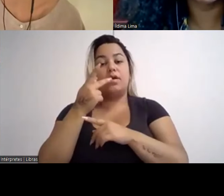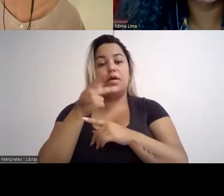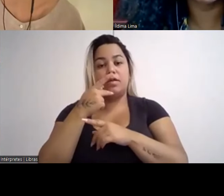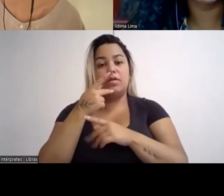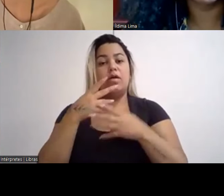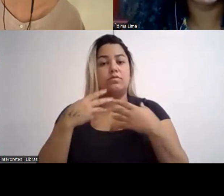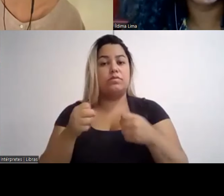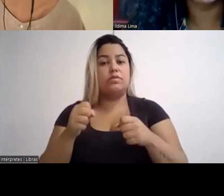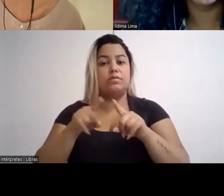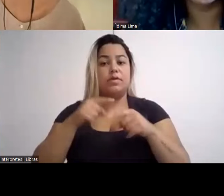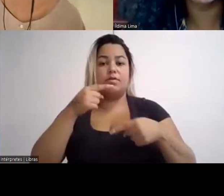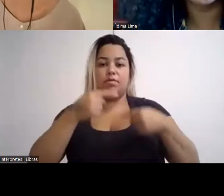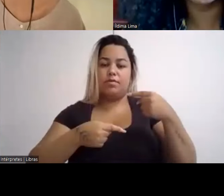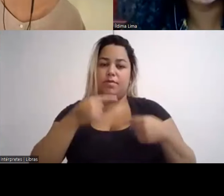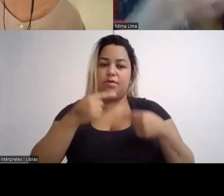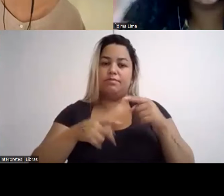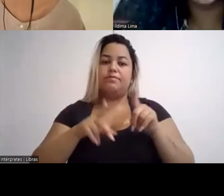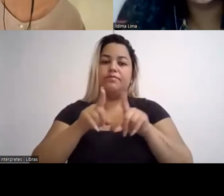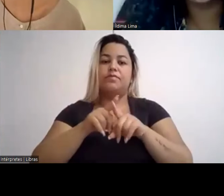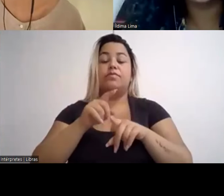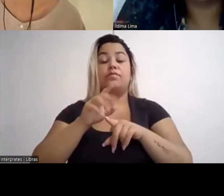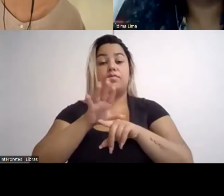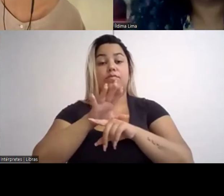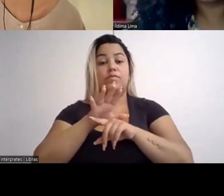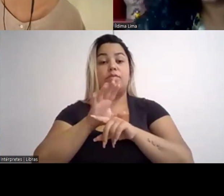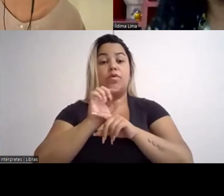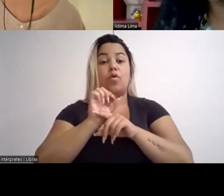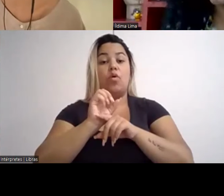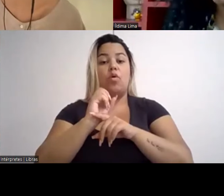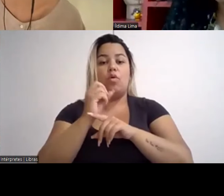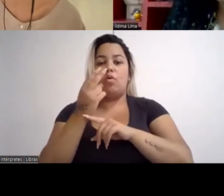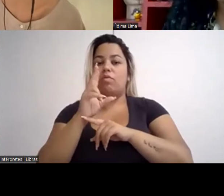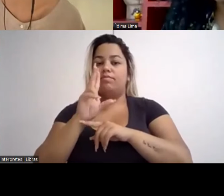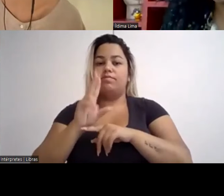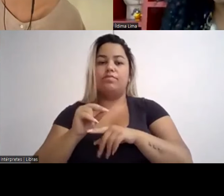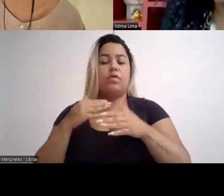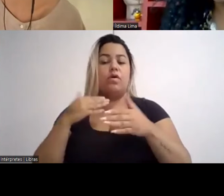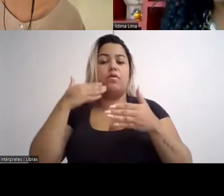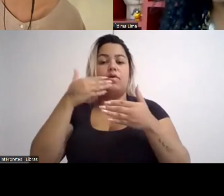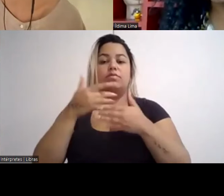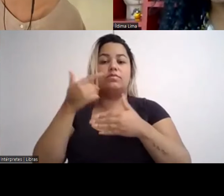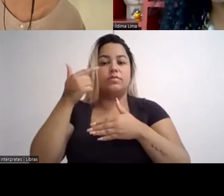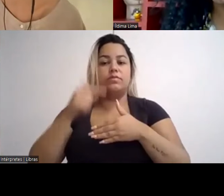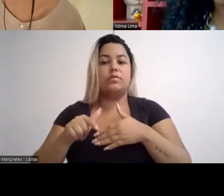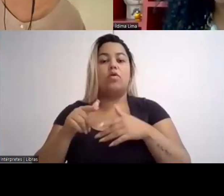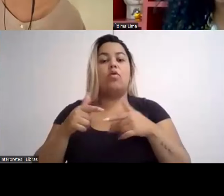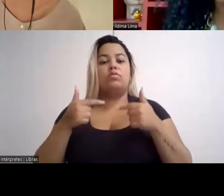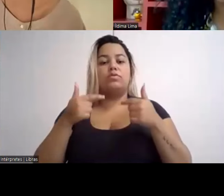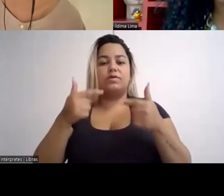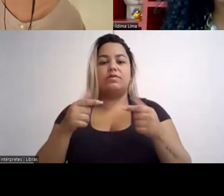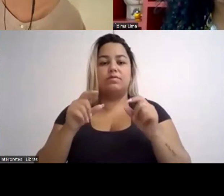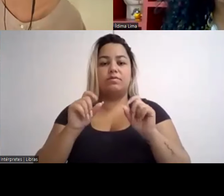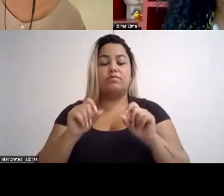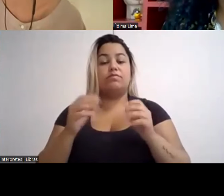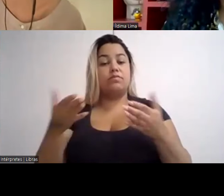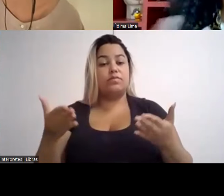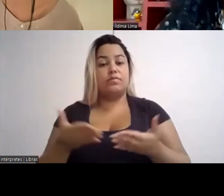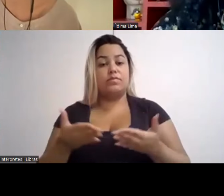que é político, que somos animais políticos, ou a gente não vai avançar. Então, eu acho que o desafio, nesse momento, digamos,